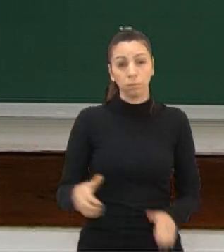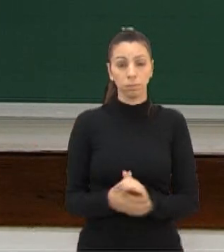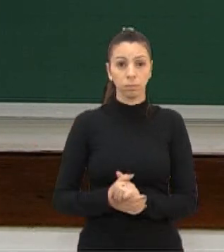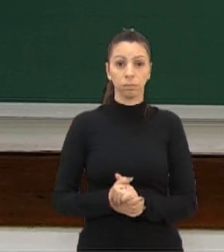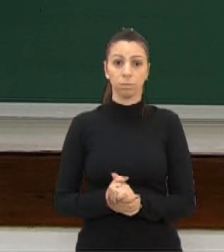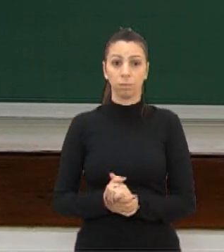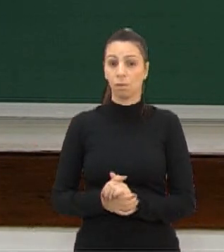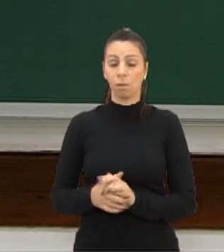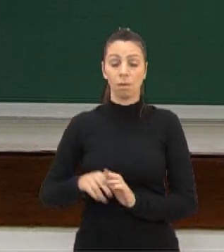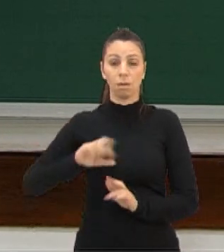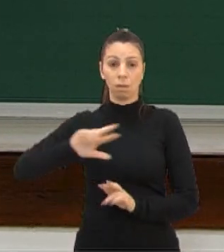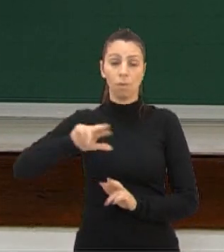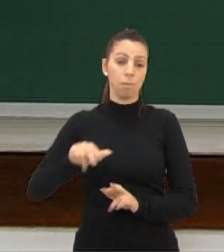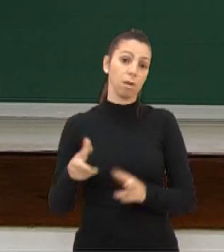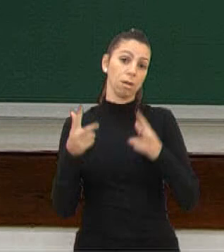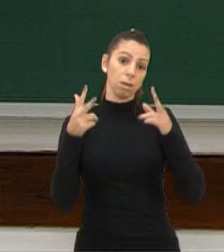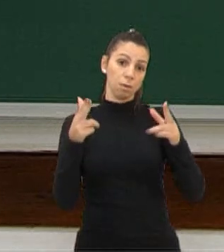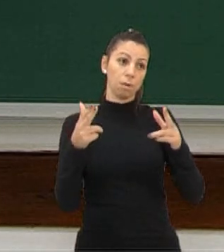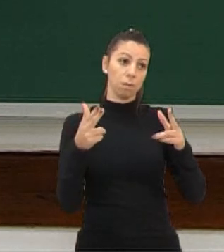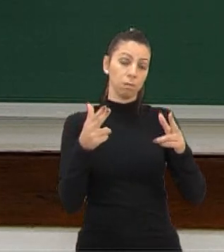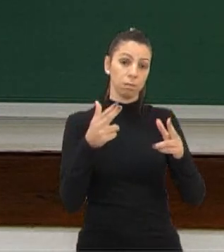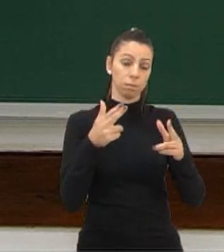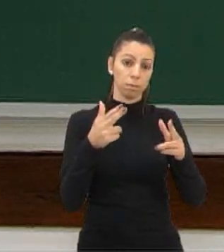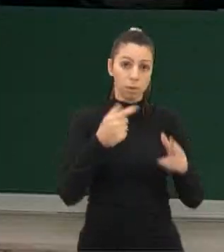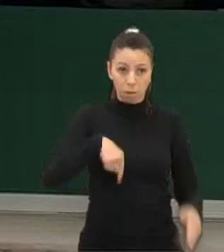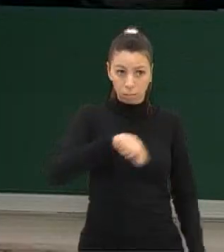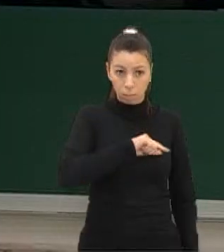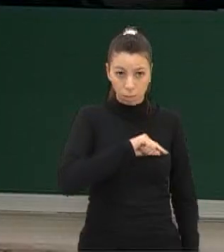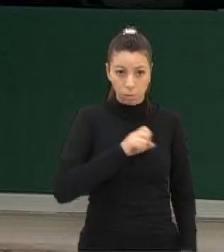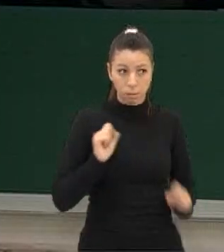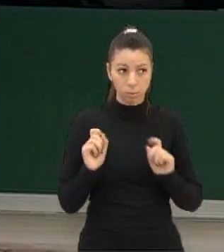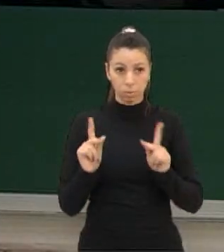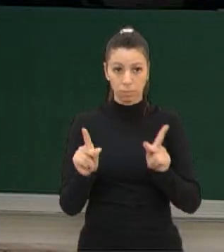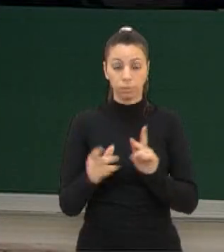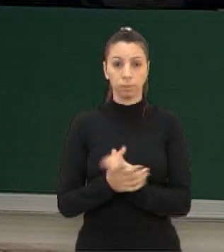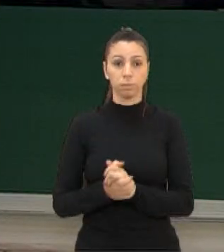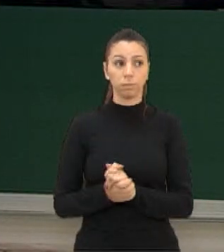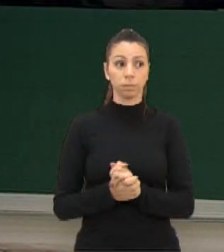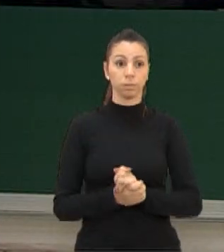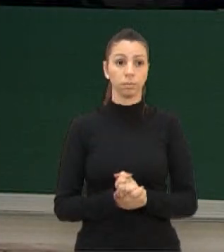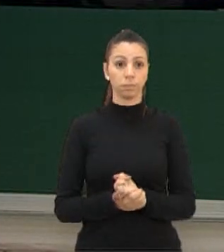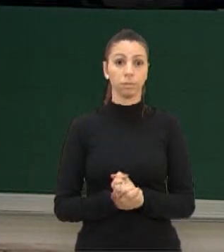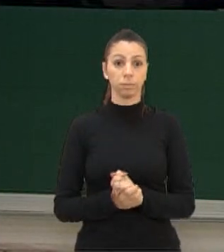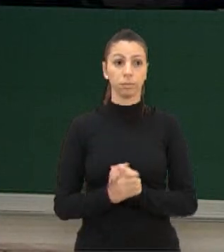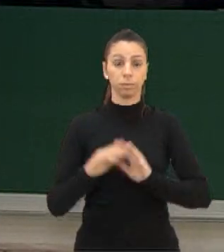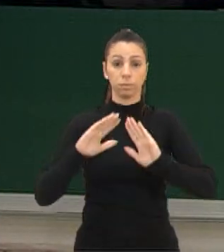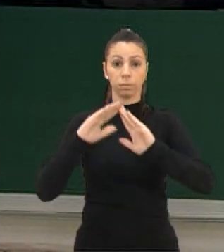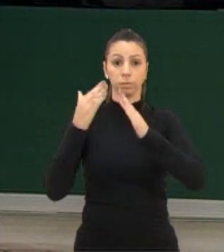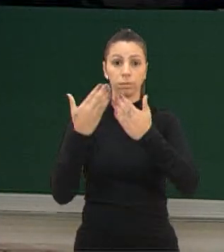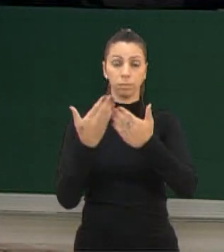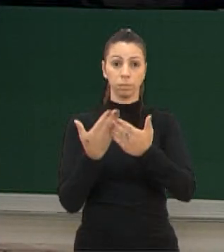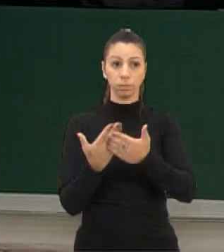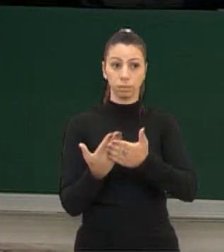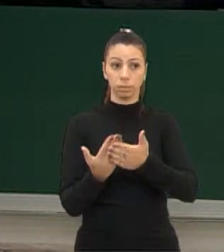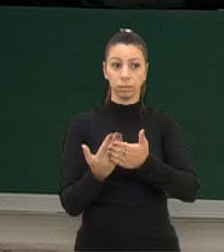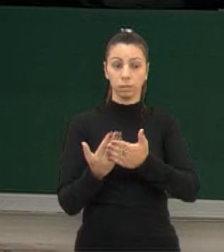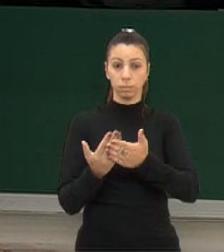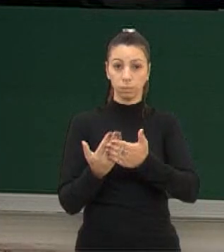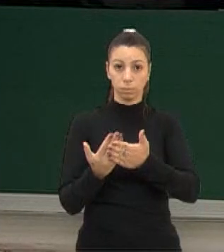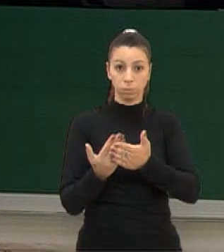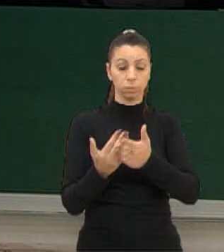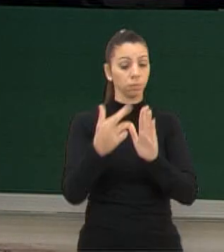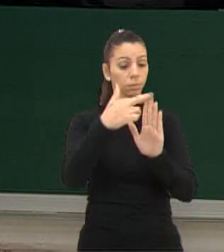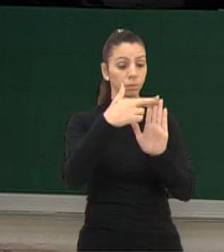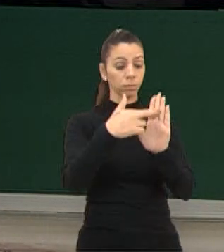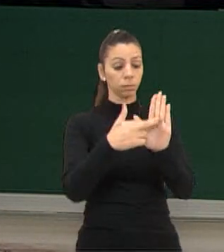nossas realidades. Beleza? Em relação também à escola, né, há uma série de